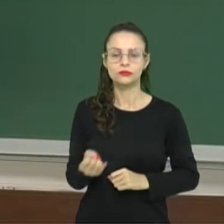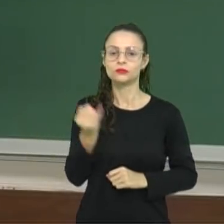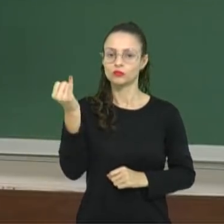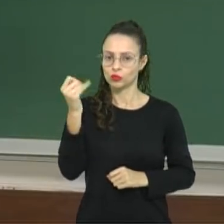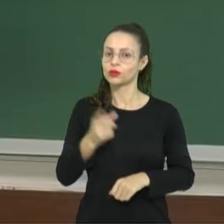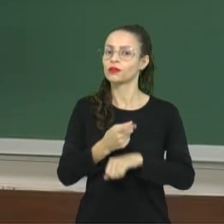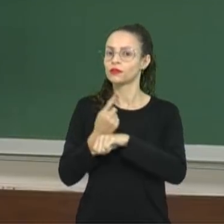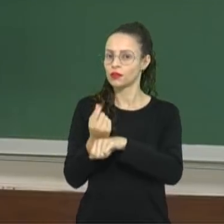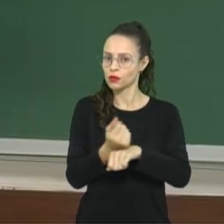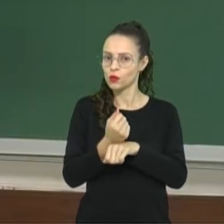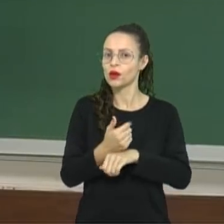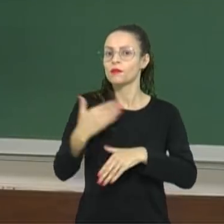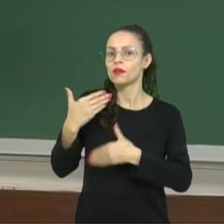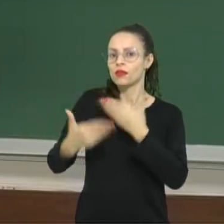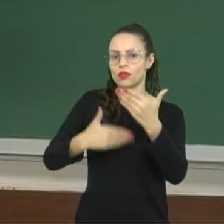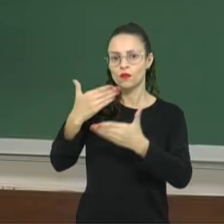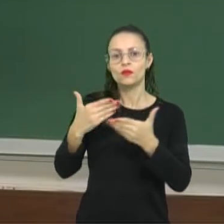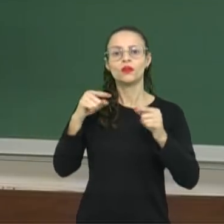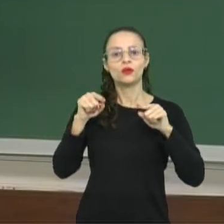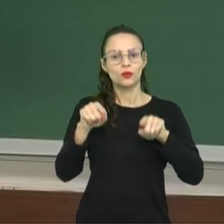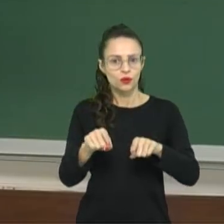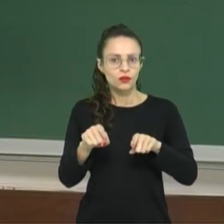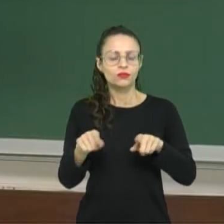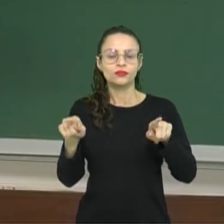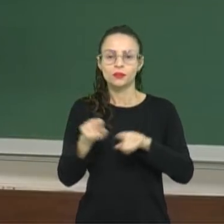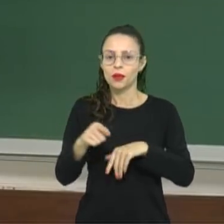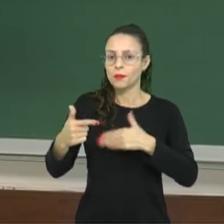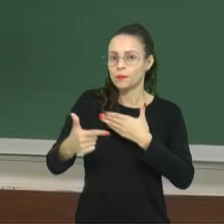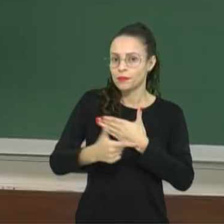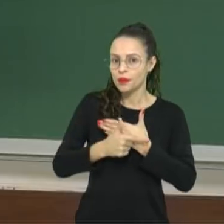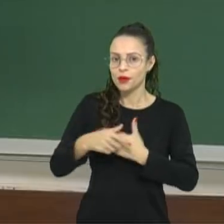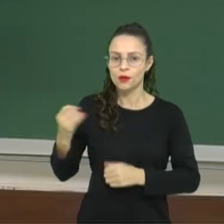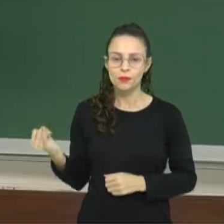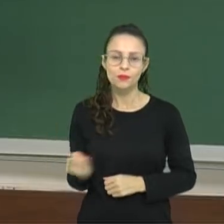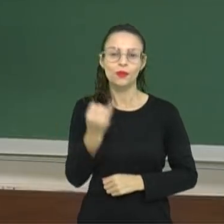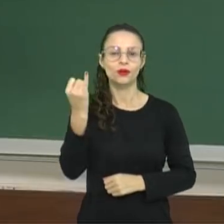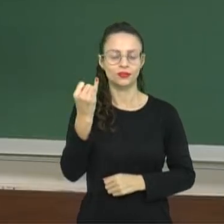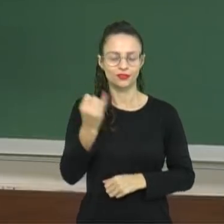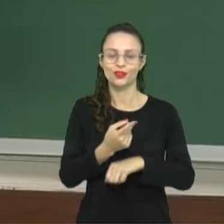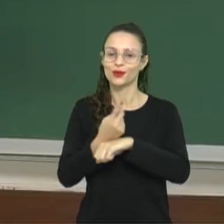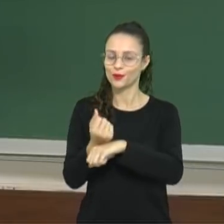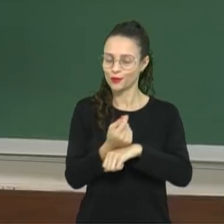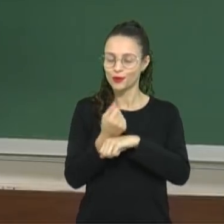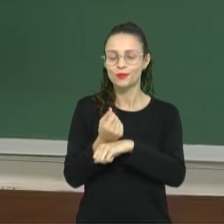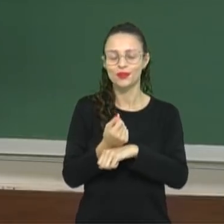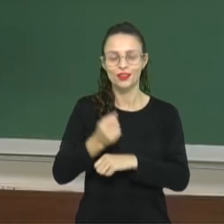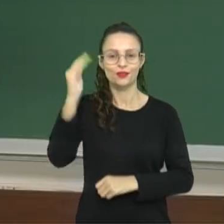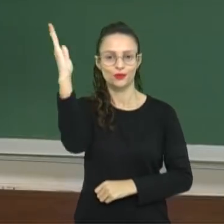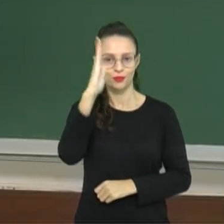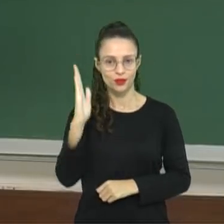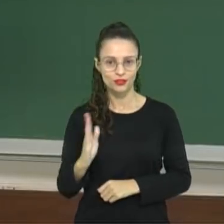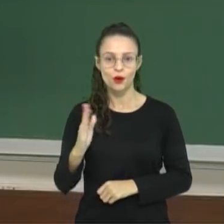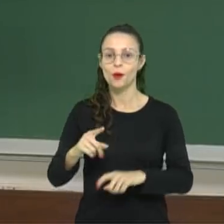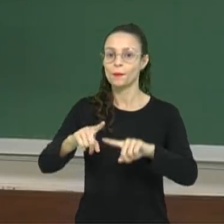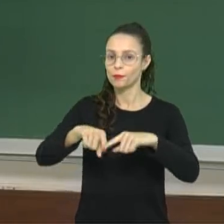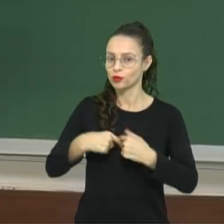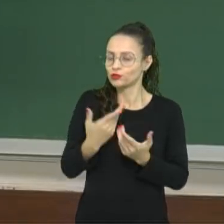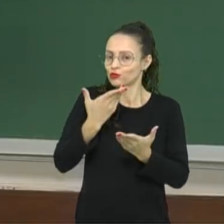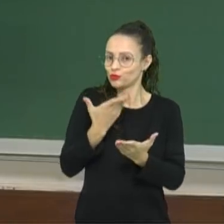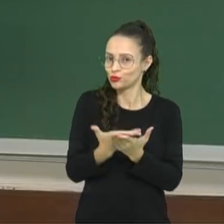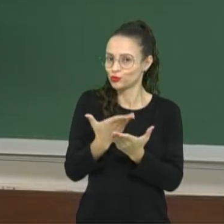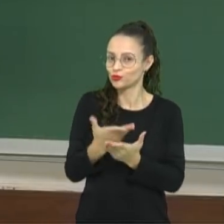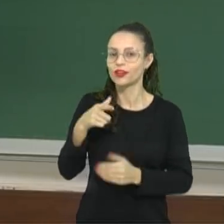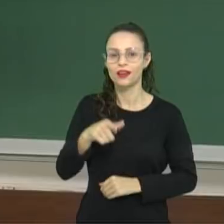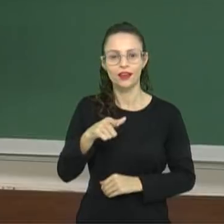importância econômica, teve um papel importantíssimo na economia do Brasil. Por isso a gente estuda ele, fala sobre